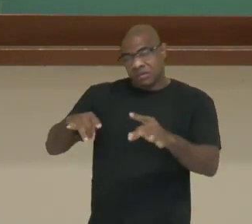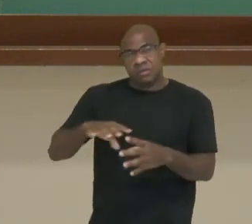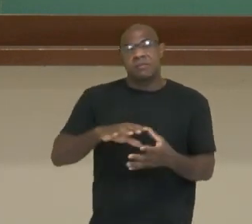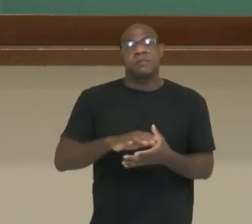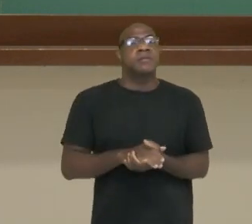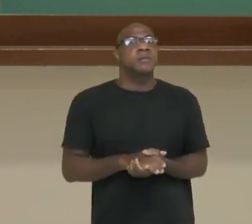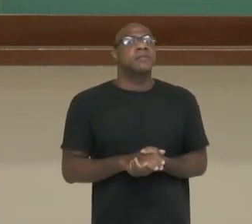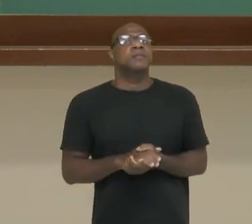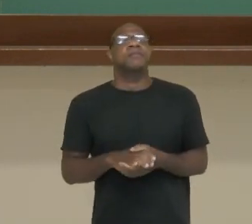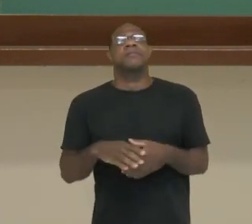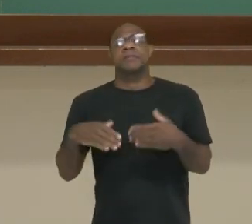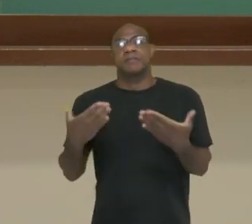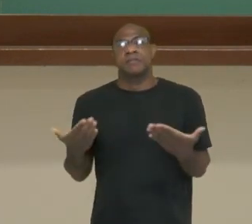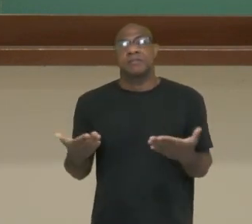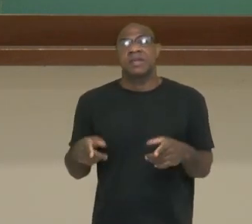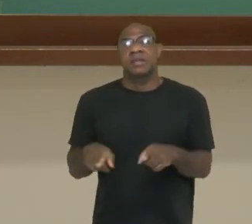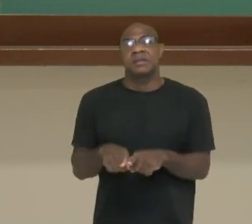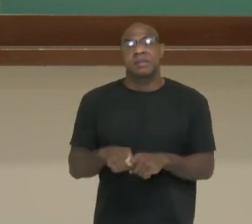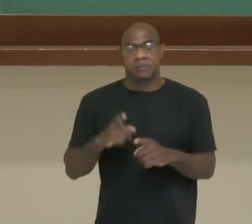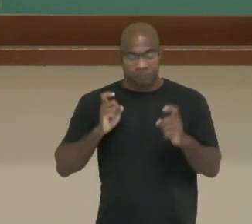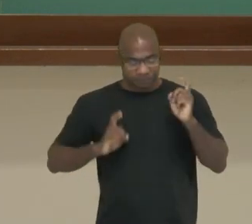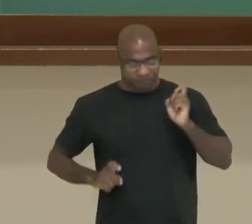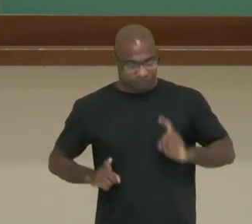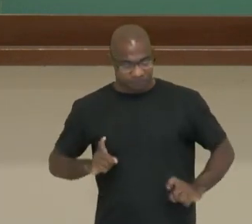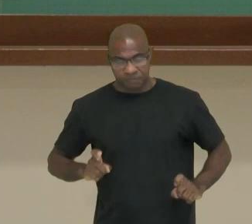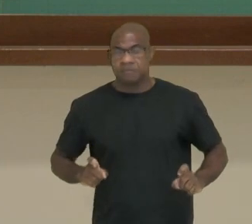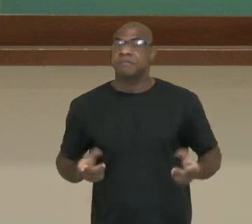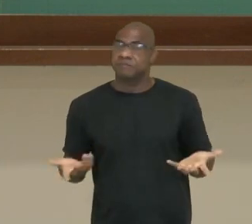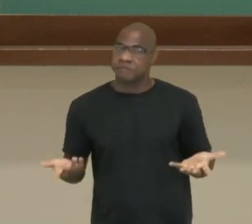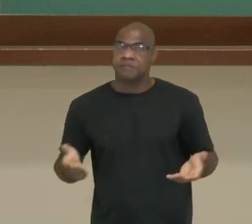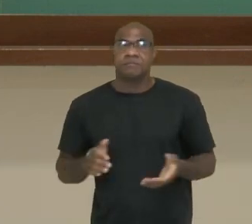ali, representando algo que precisa ser dito também. Tá